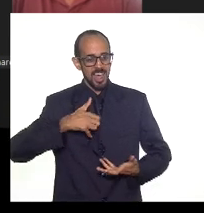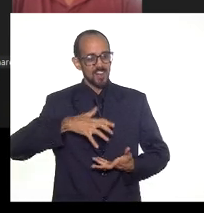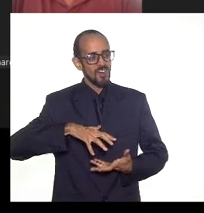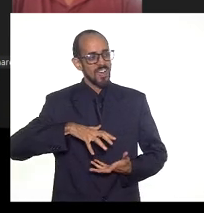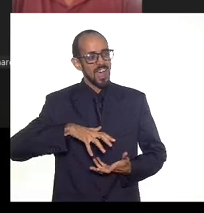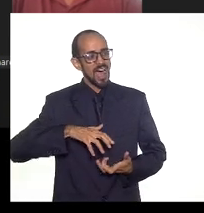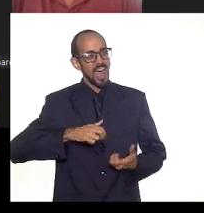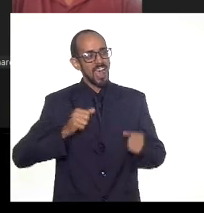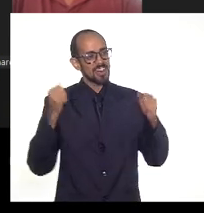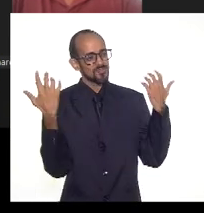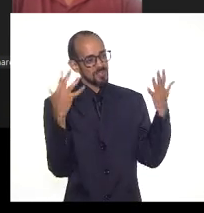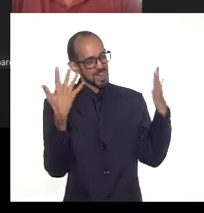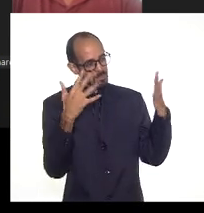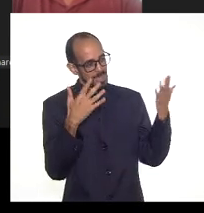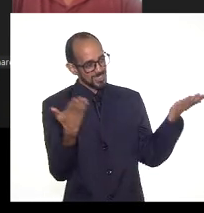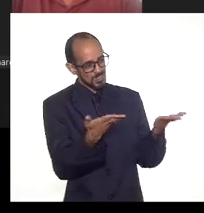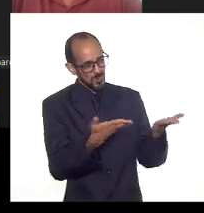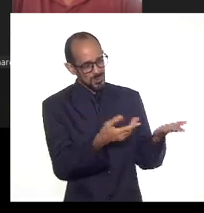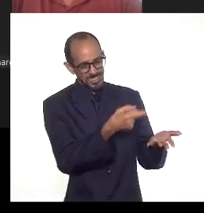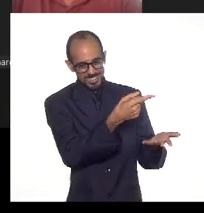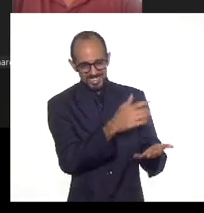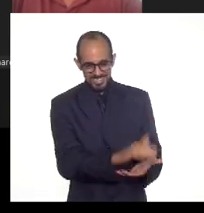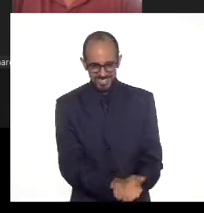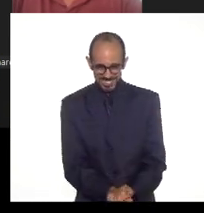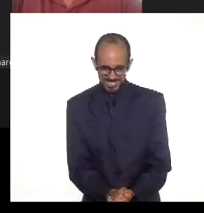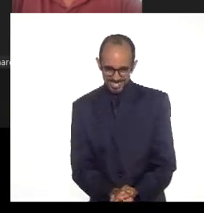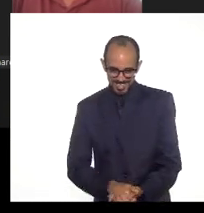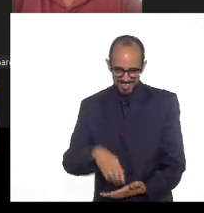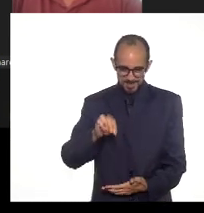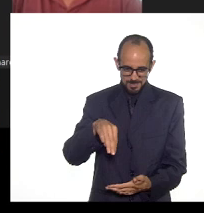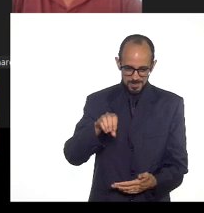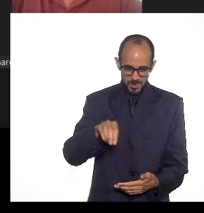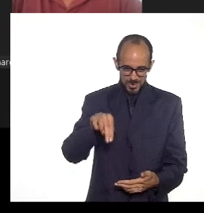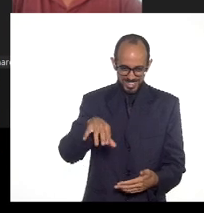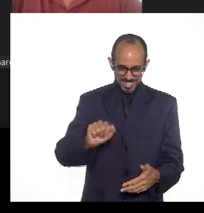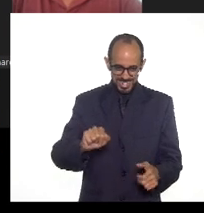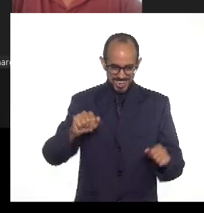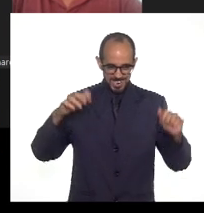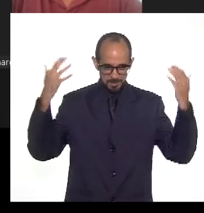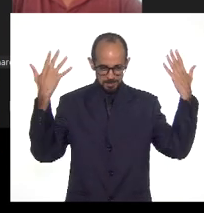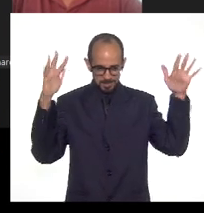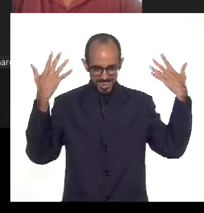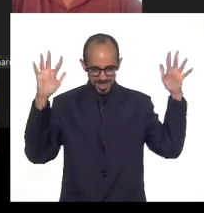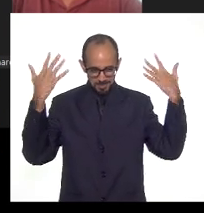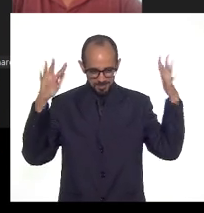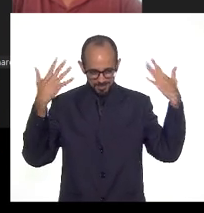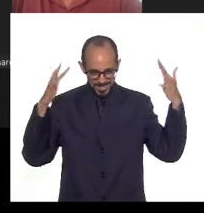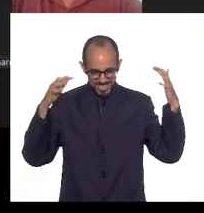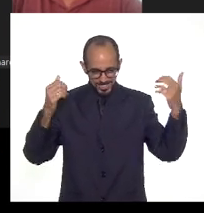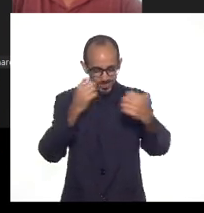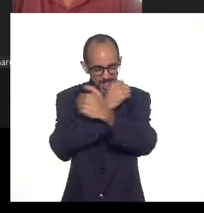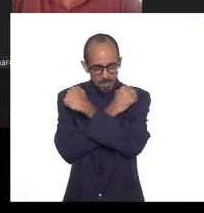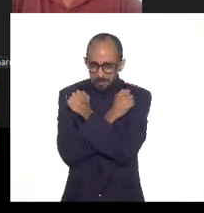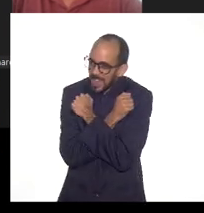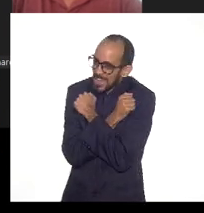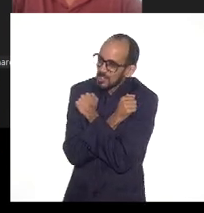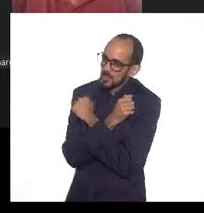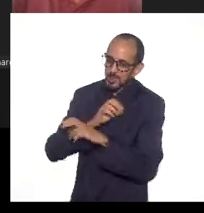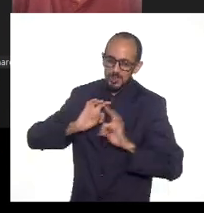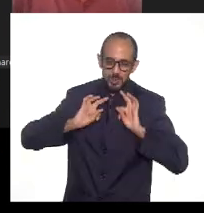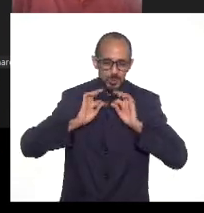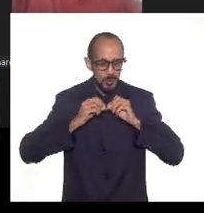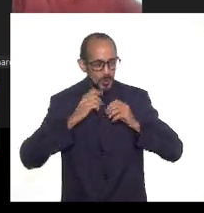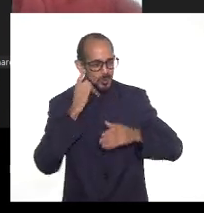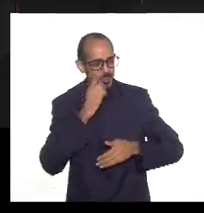muita felicidade, amiga. Mônica! Receba um abraço, Mônica, de todos os deputados. Sei que posso falar em nome de todos